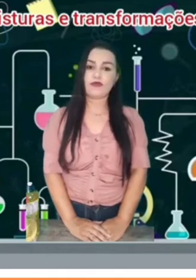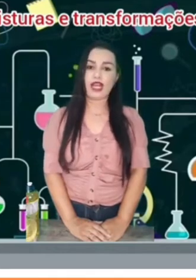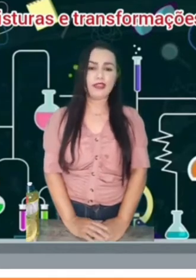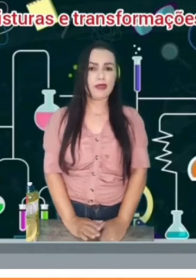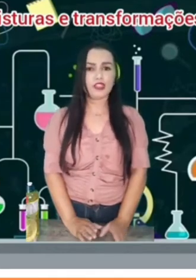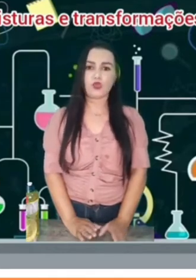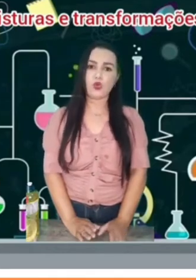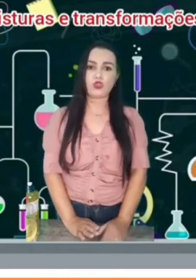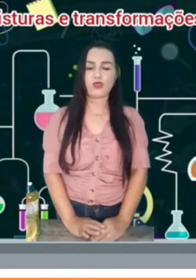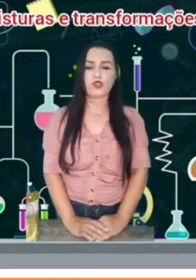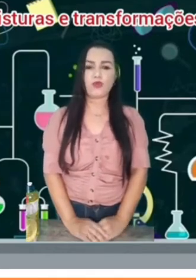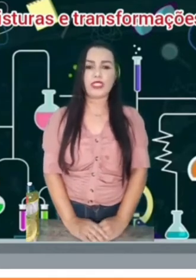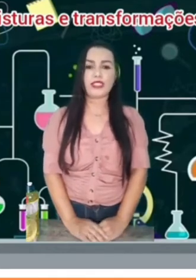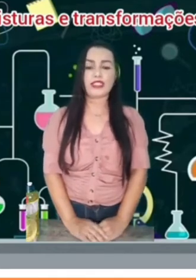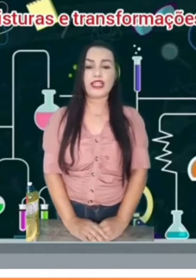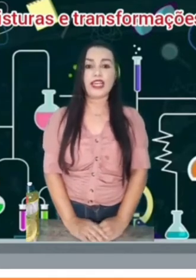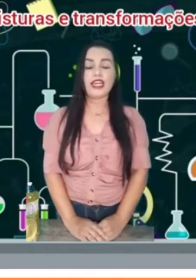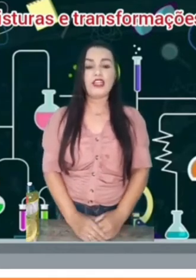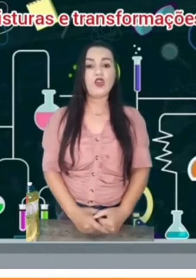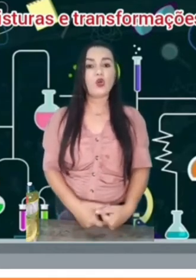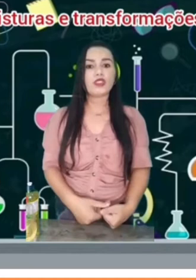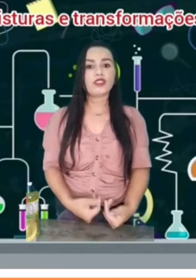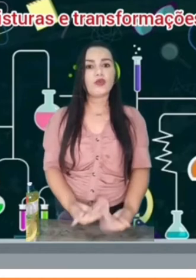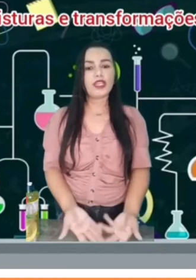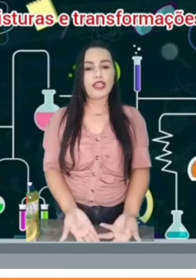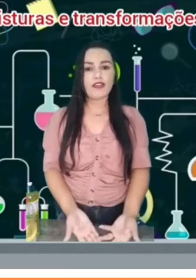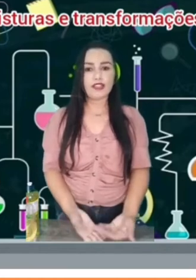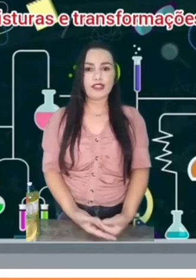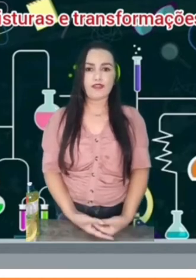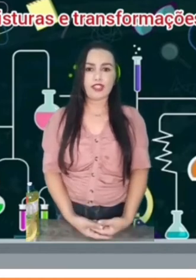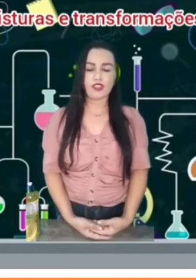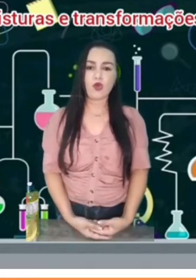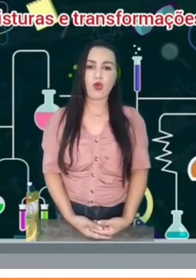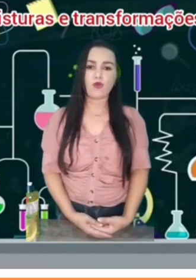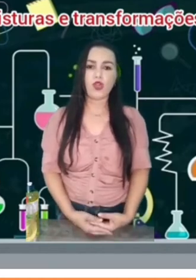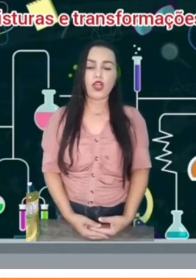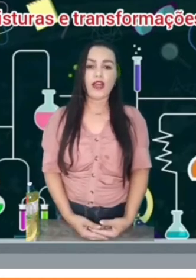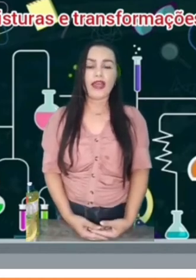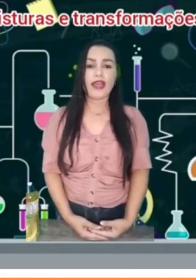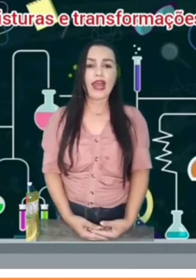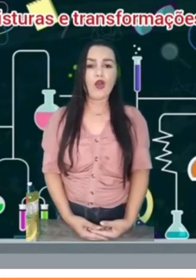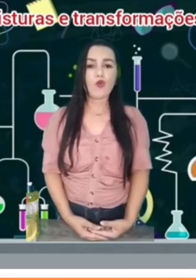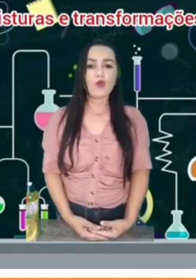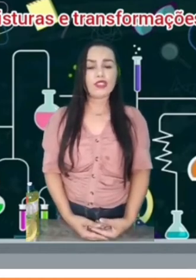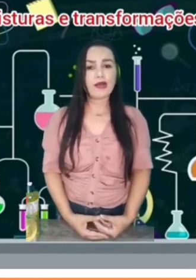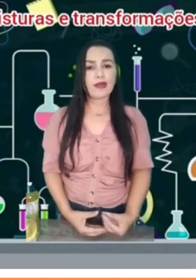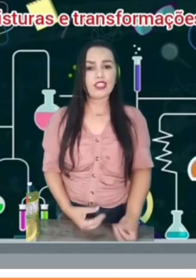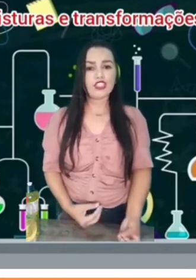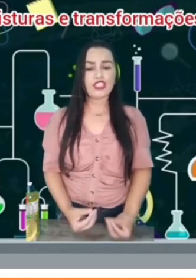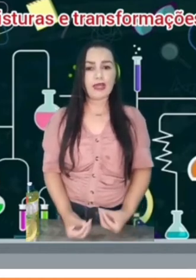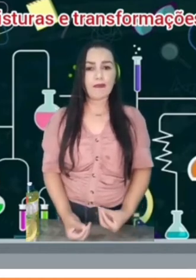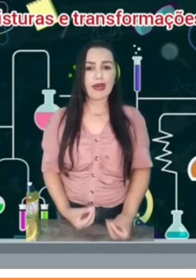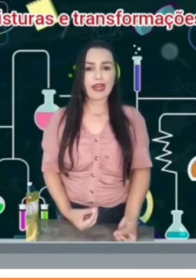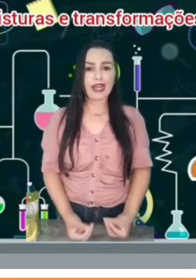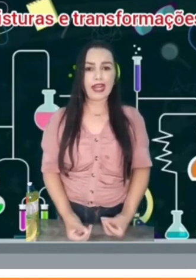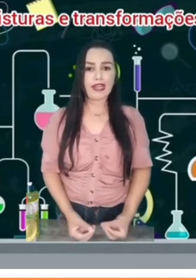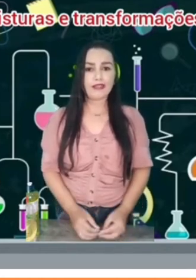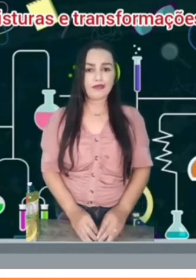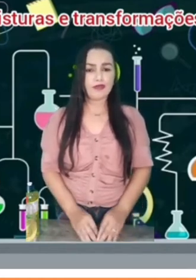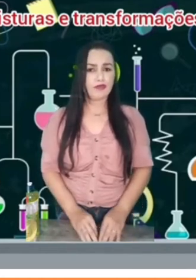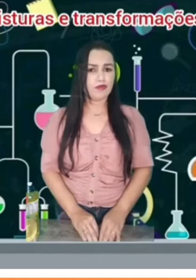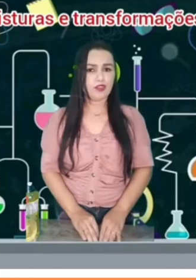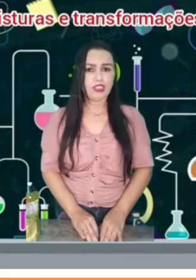reversíveis. Alimentos ou outros tipos de substância, né? E outras são irreversíveis. Como? Algumas dá para a gente